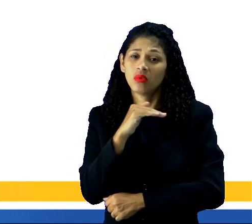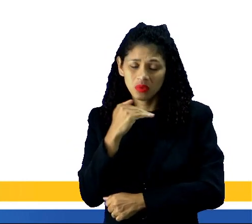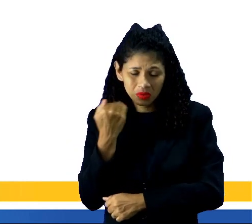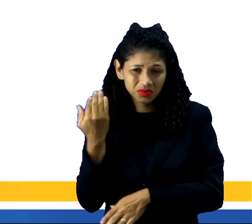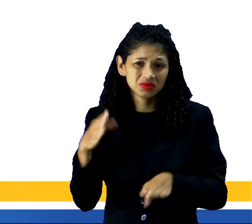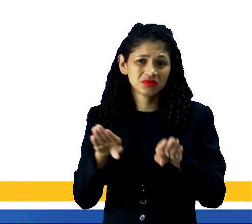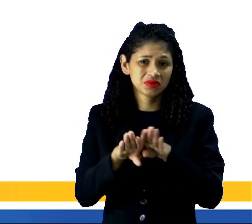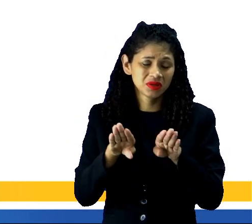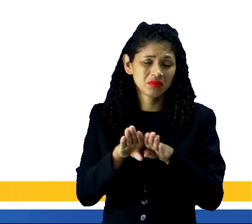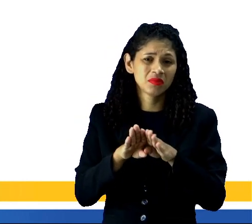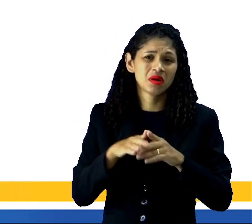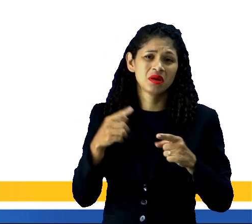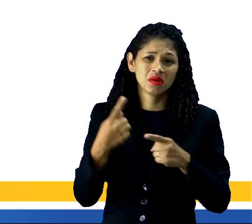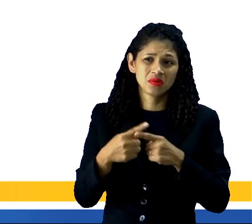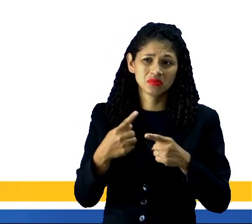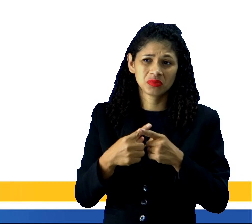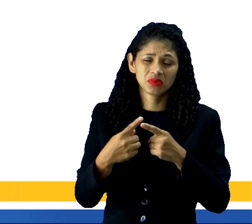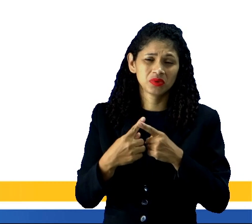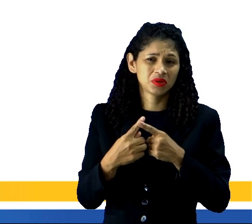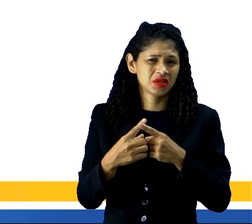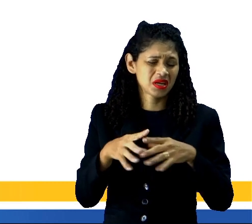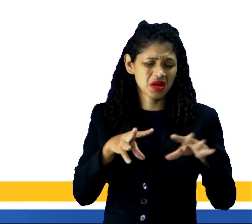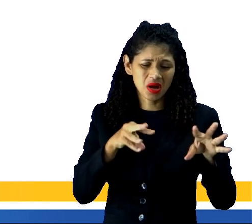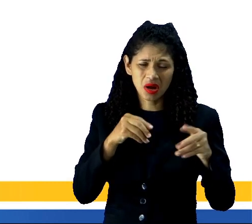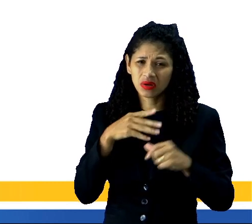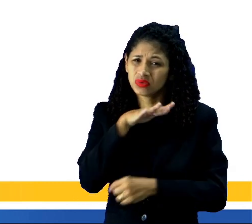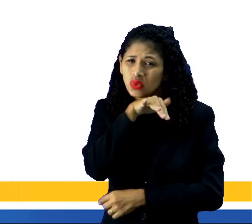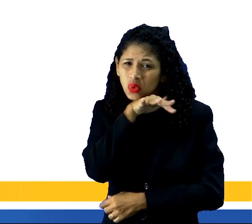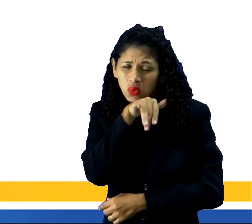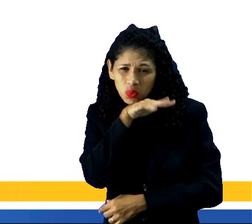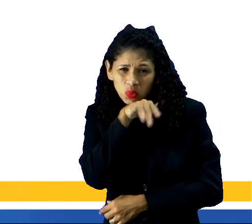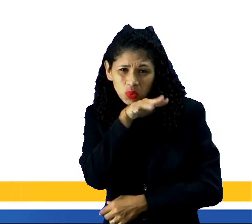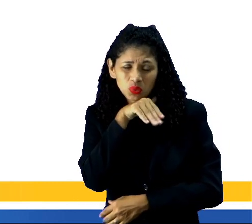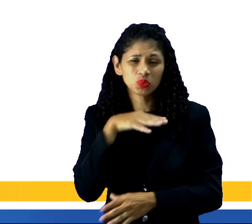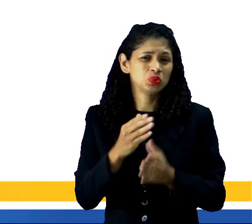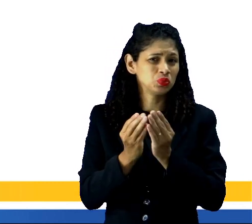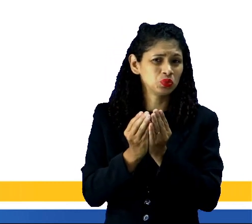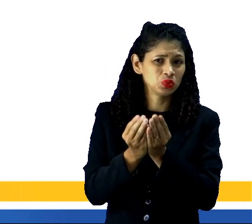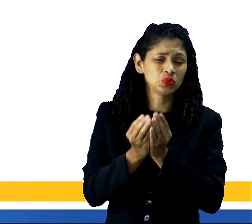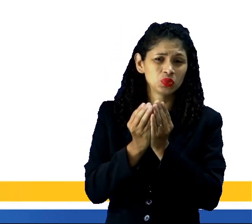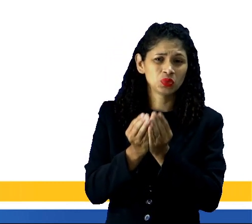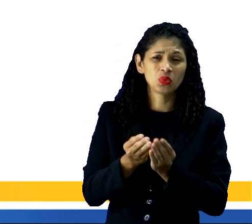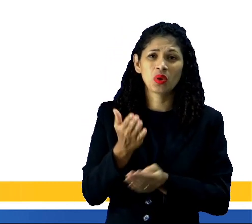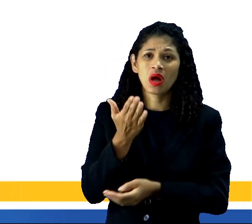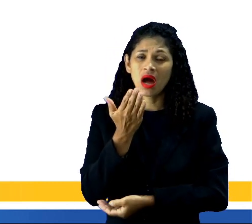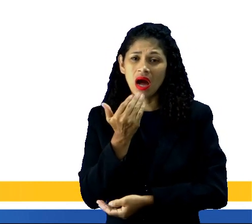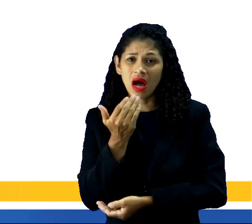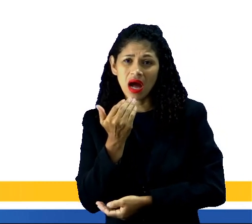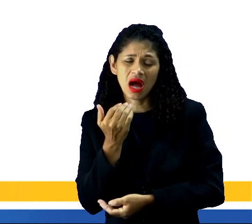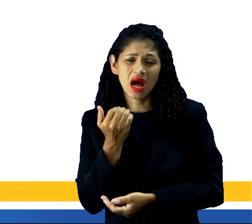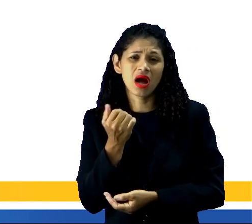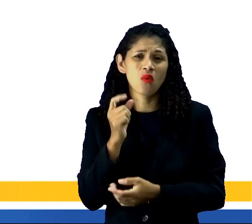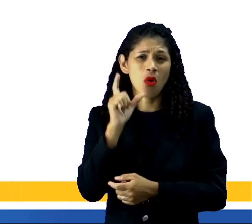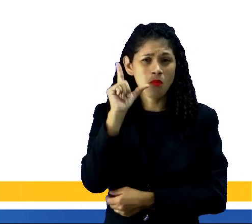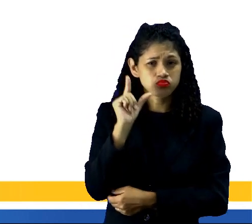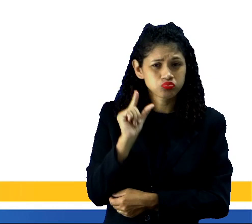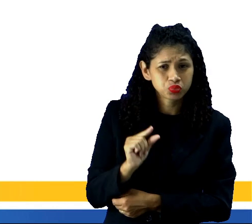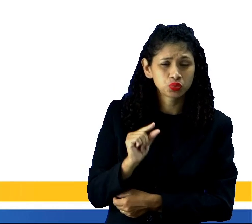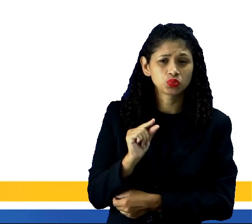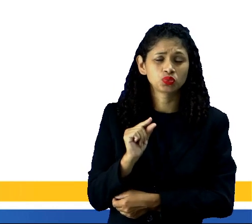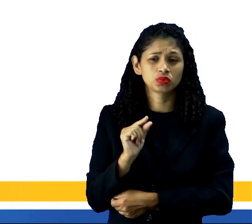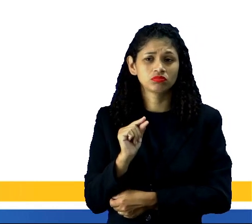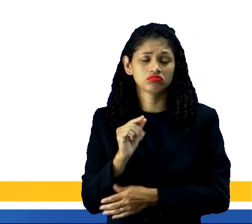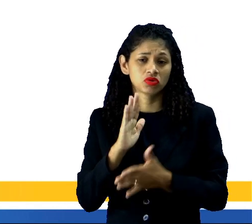carga também incluía roupas, mantimento, né? Então o número de pipas de água era pequeno, né? Para não ocupar muito espaço do navio. E com isso,